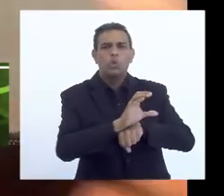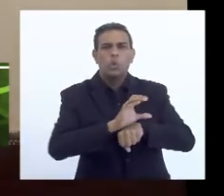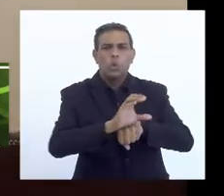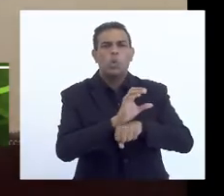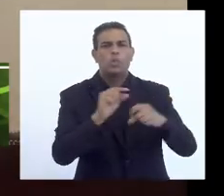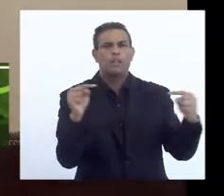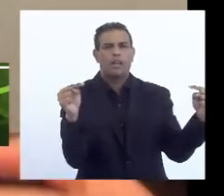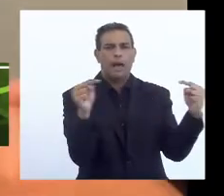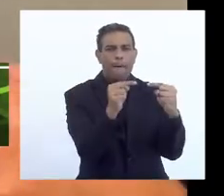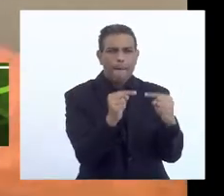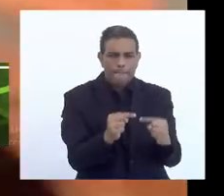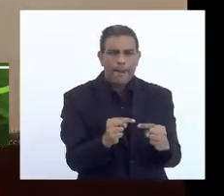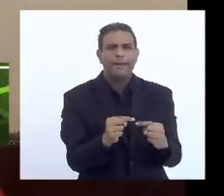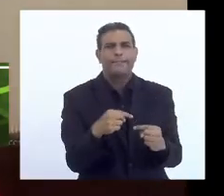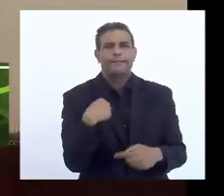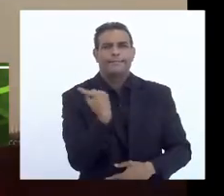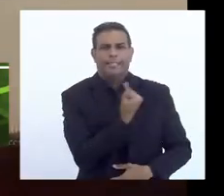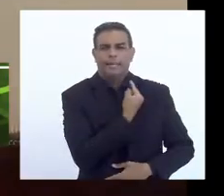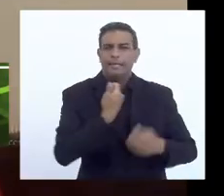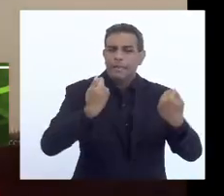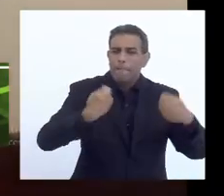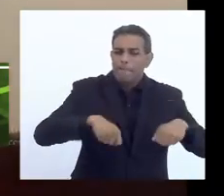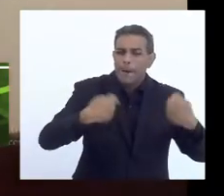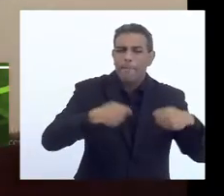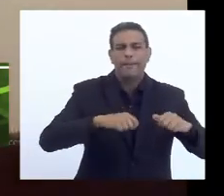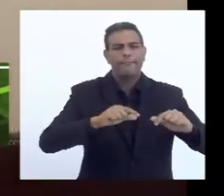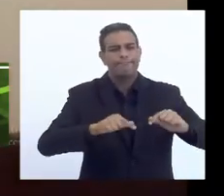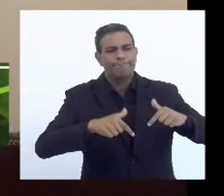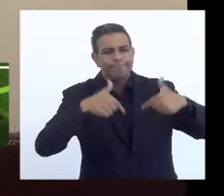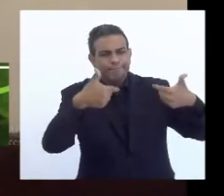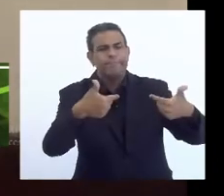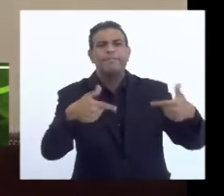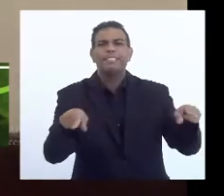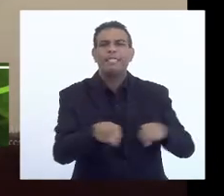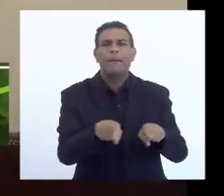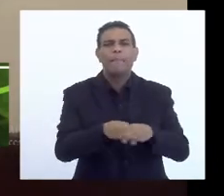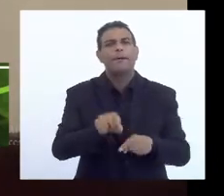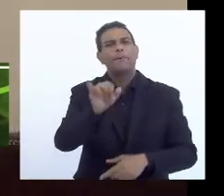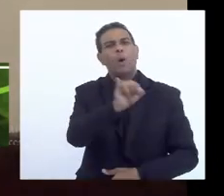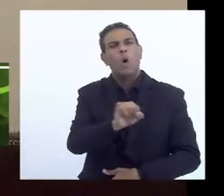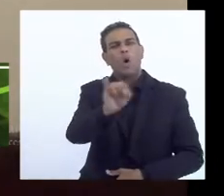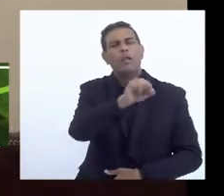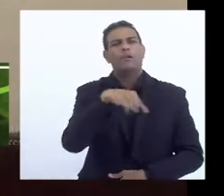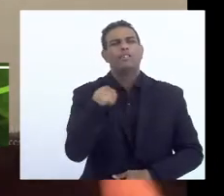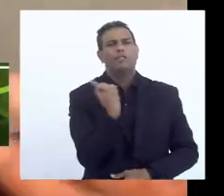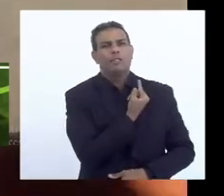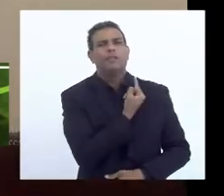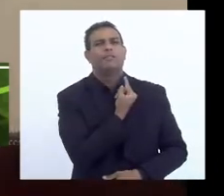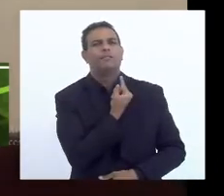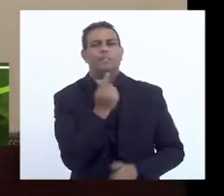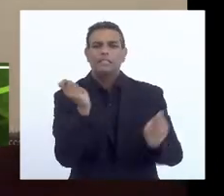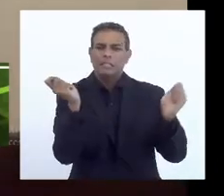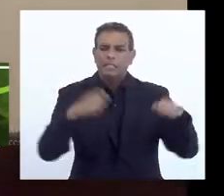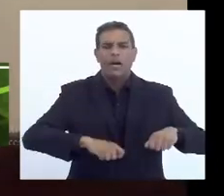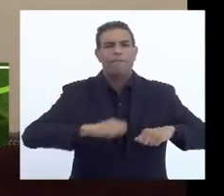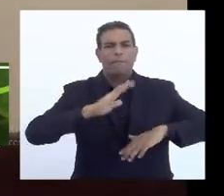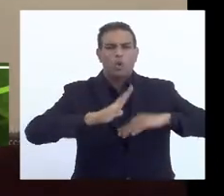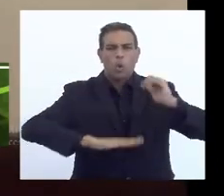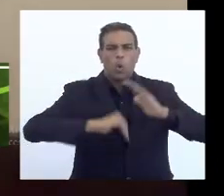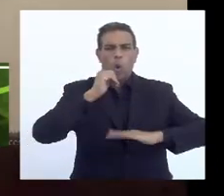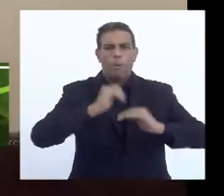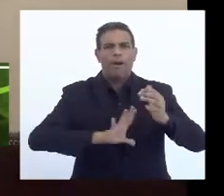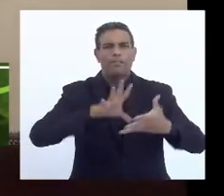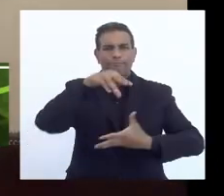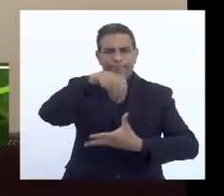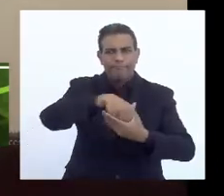das quais nós devemos avançar. E é muito importante que haja uma capacitação nos